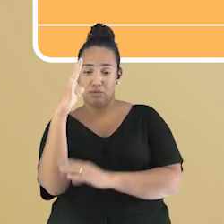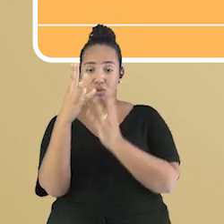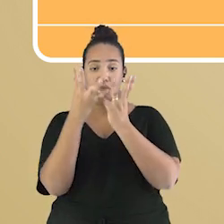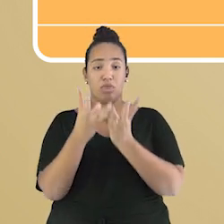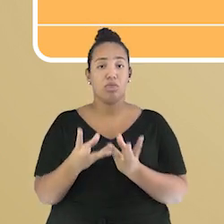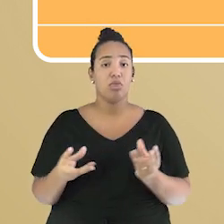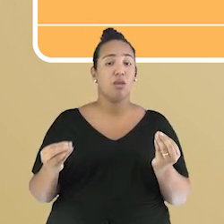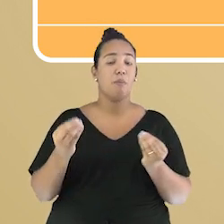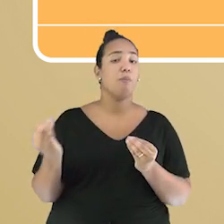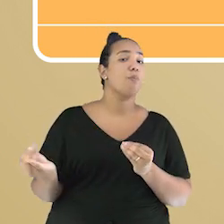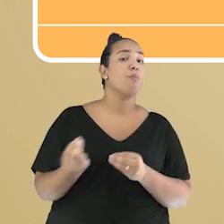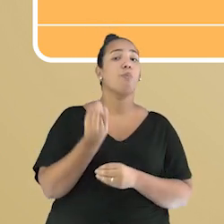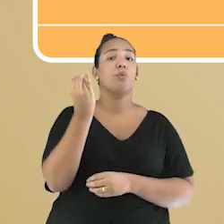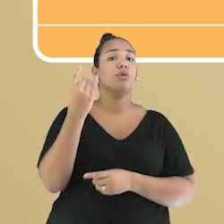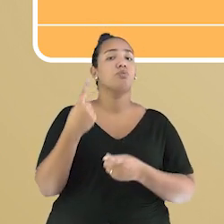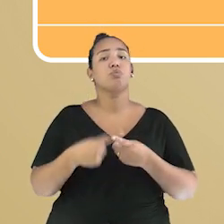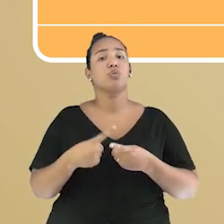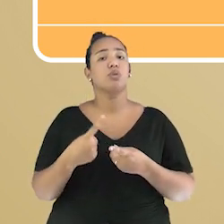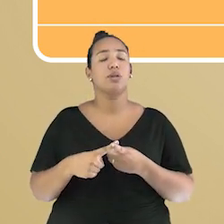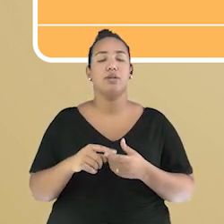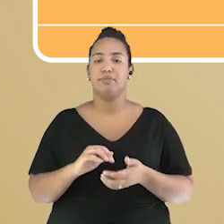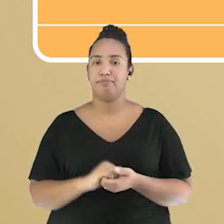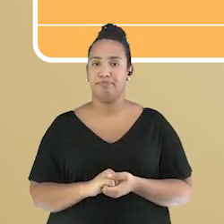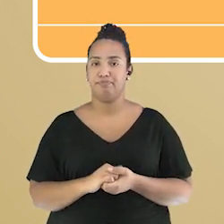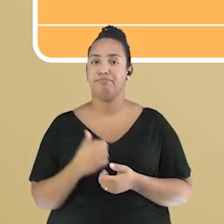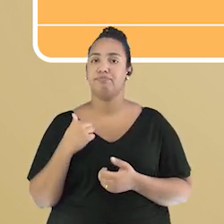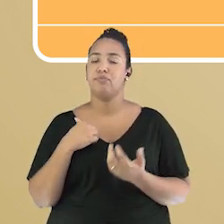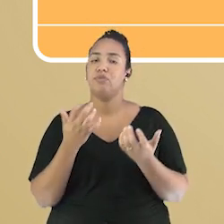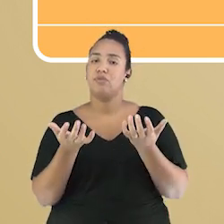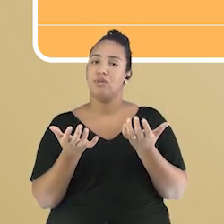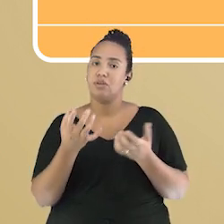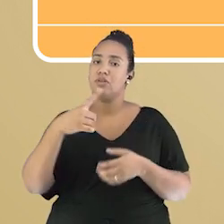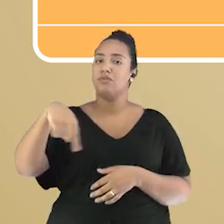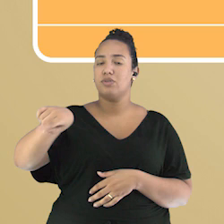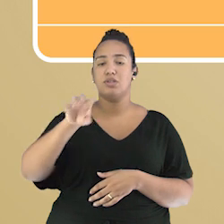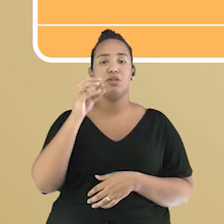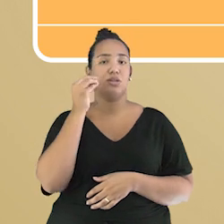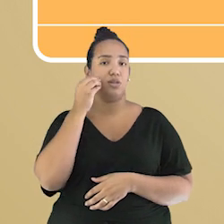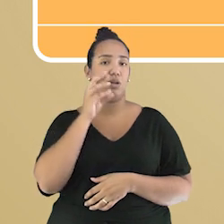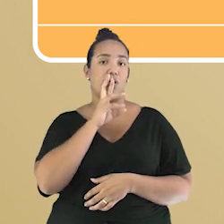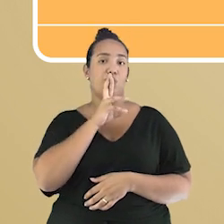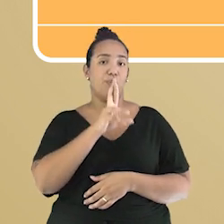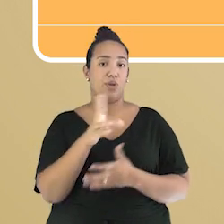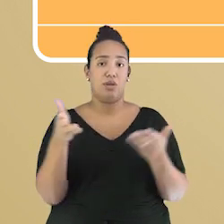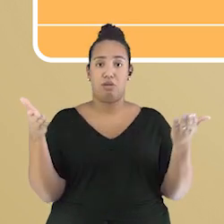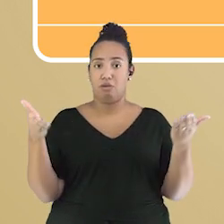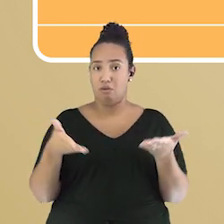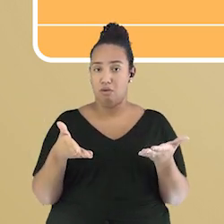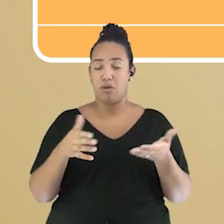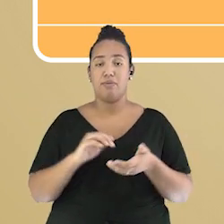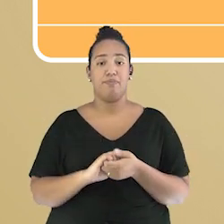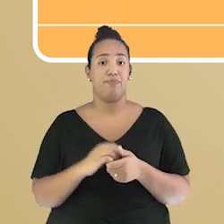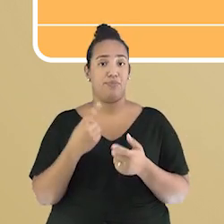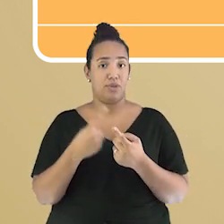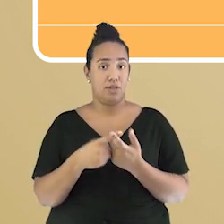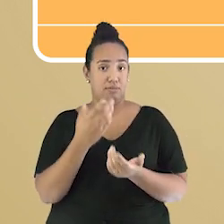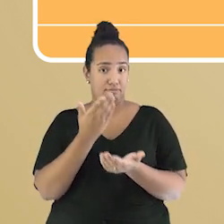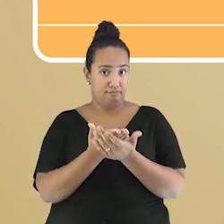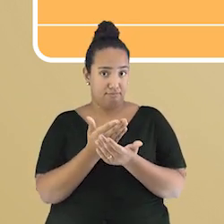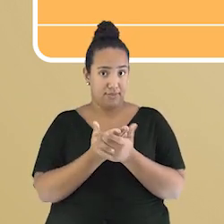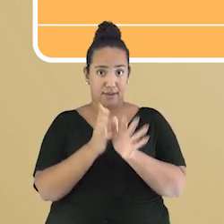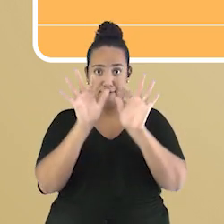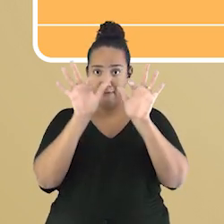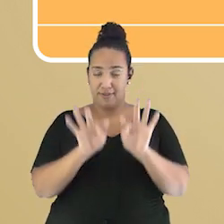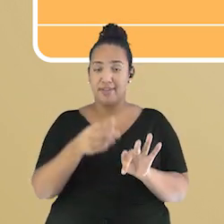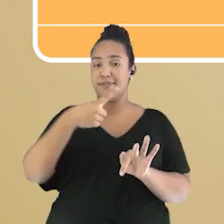meio ambiente? Eu gostaria que tentassem responder agora, pois poderemos verificar ao final